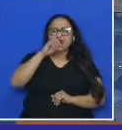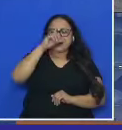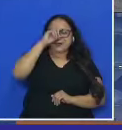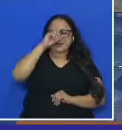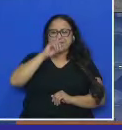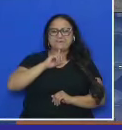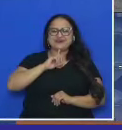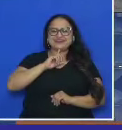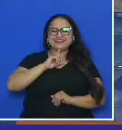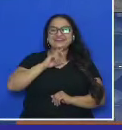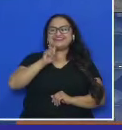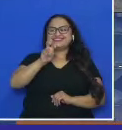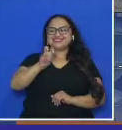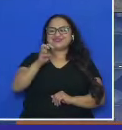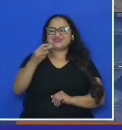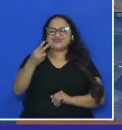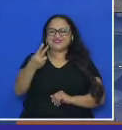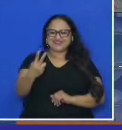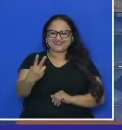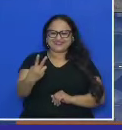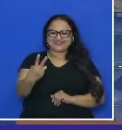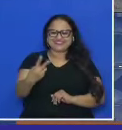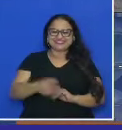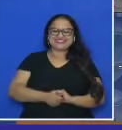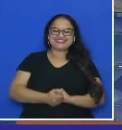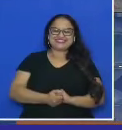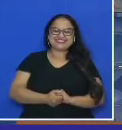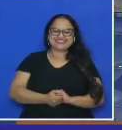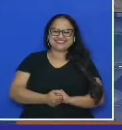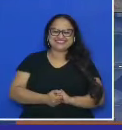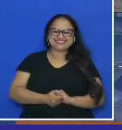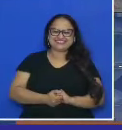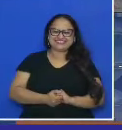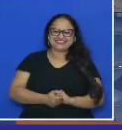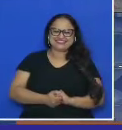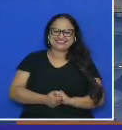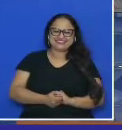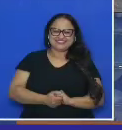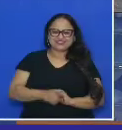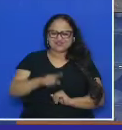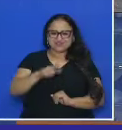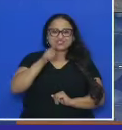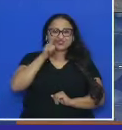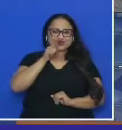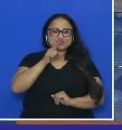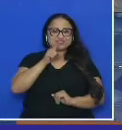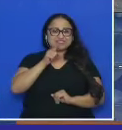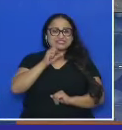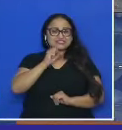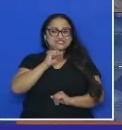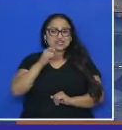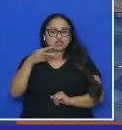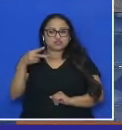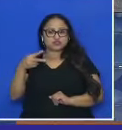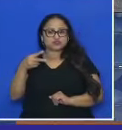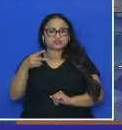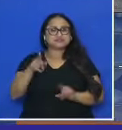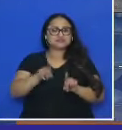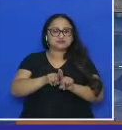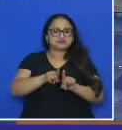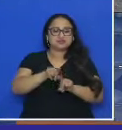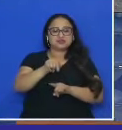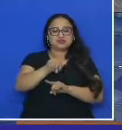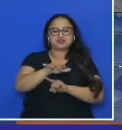Amarela, 52. Bola amarela, número 52. Você ganha a partir de 2 acertos na quina.